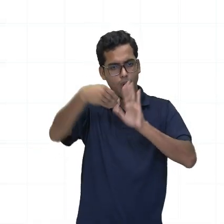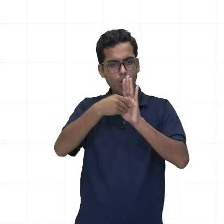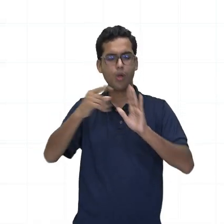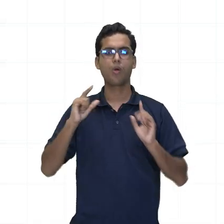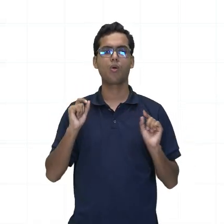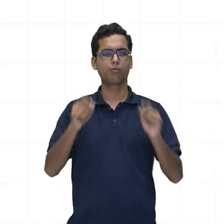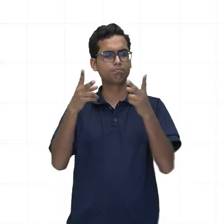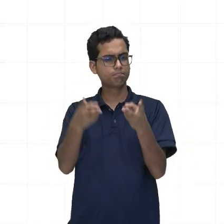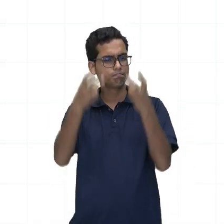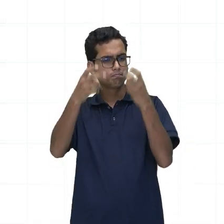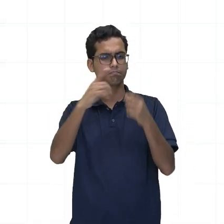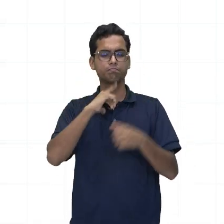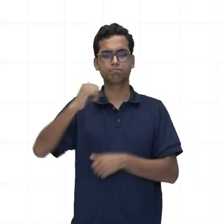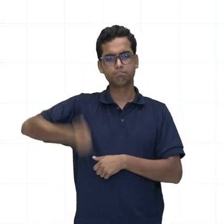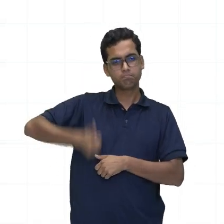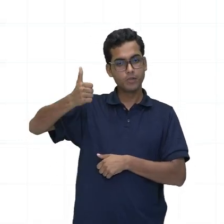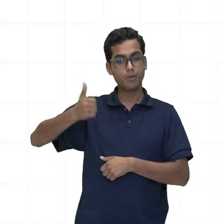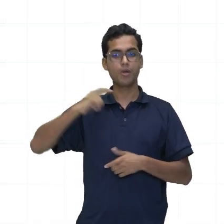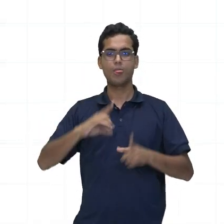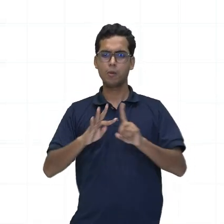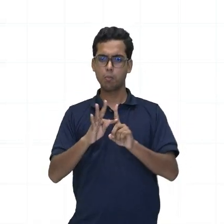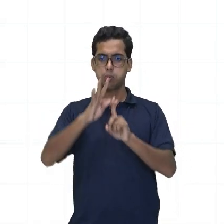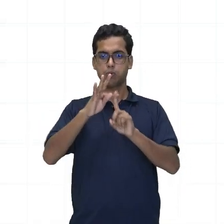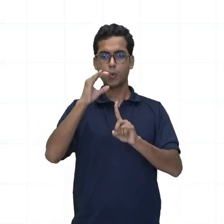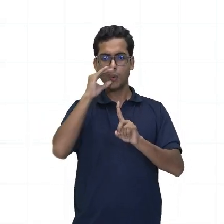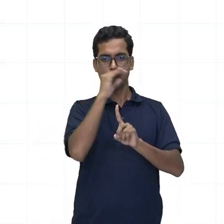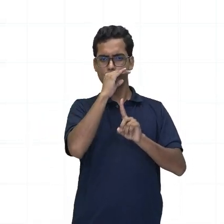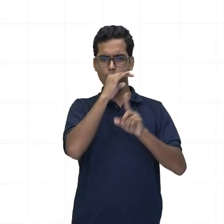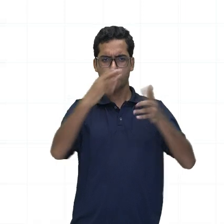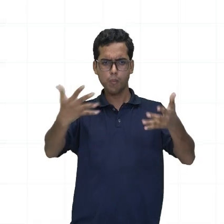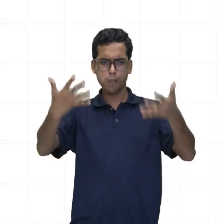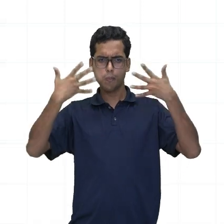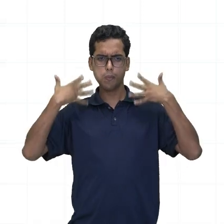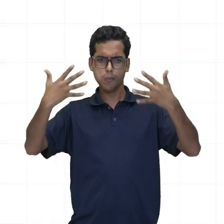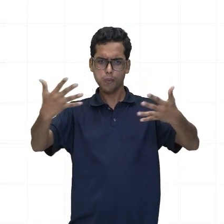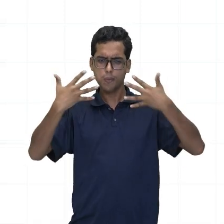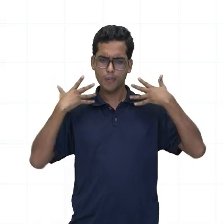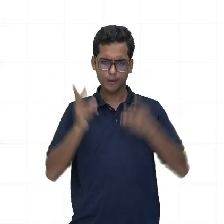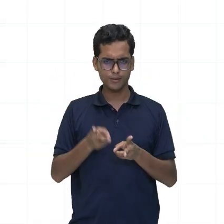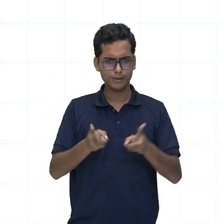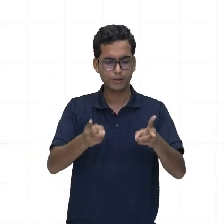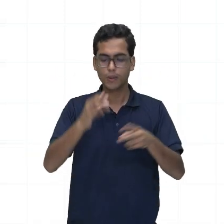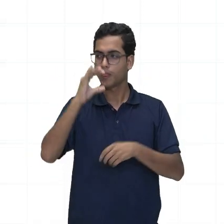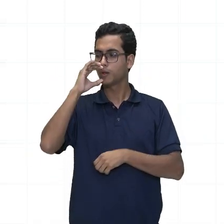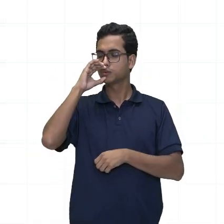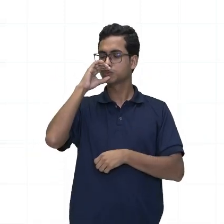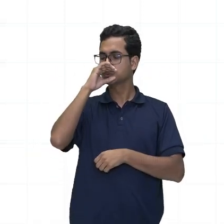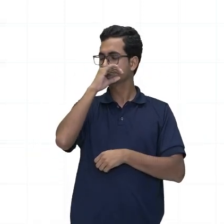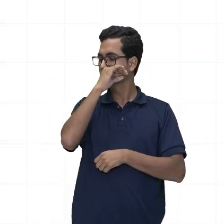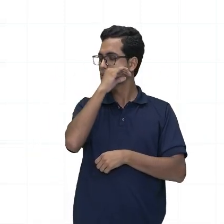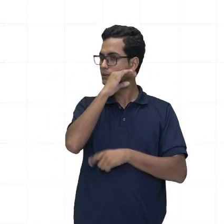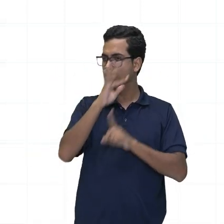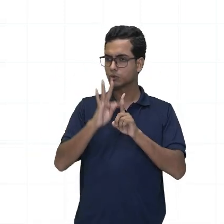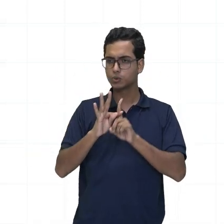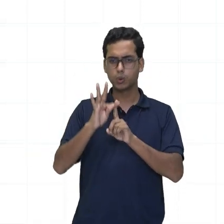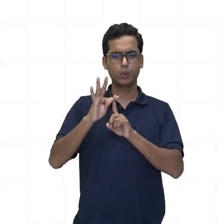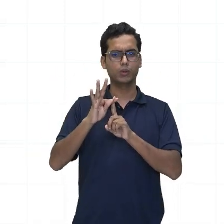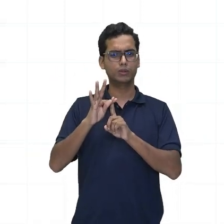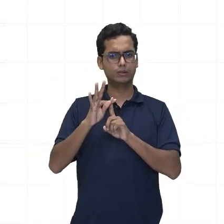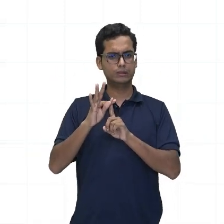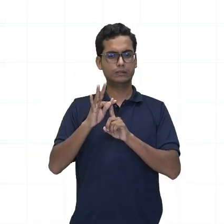gente percebe aí o aumento da temperatura, né? Percebemos aí que cada vez mais está uma temperatura